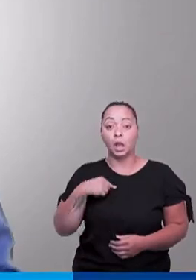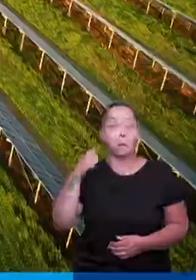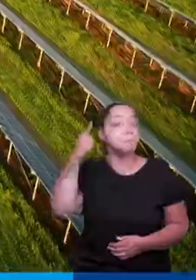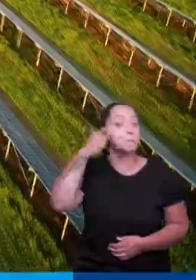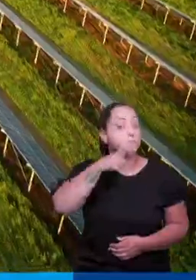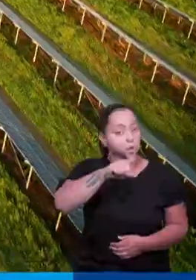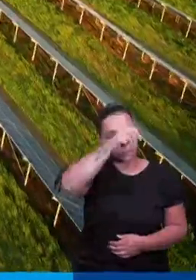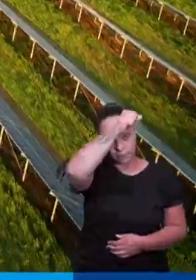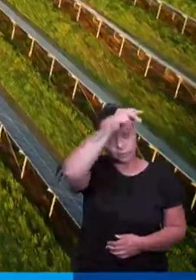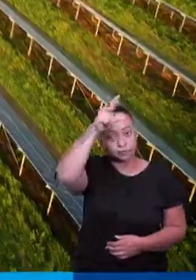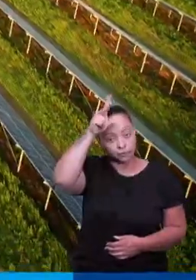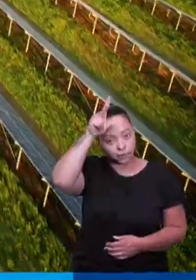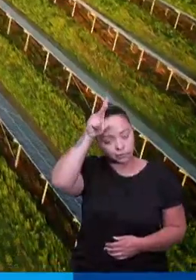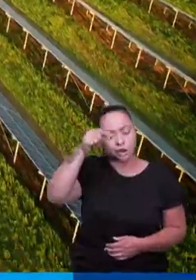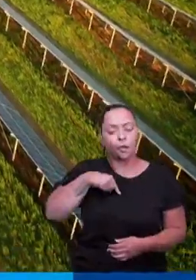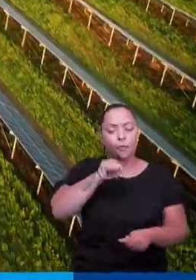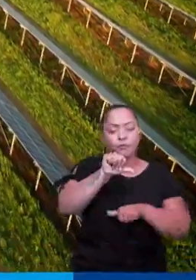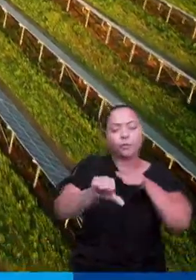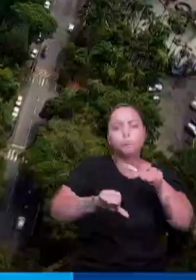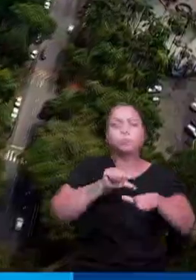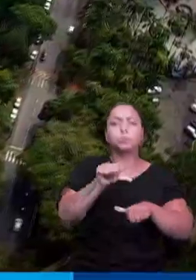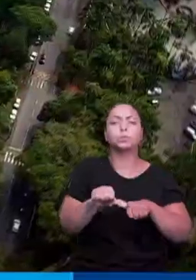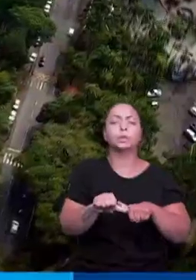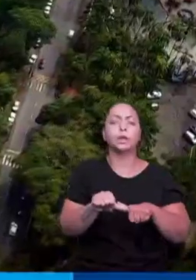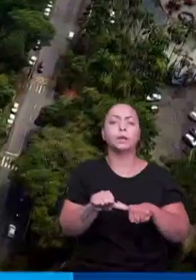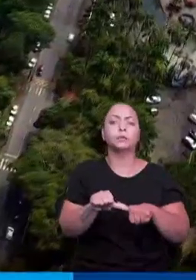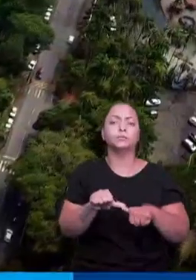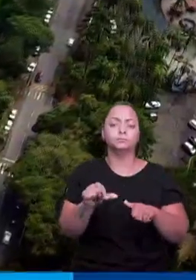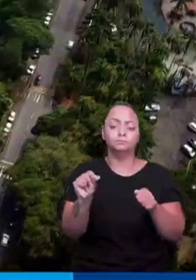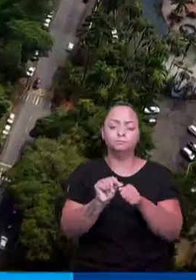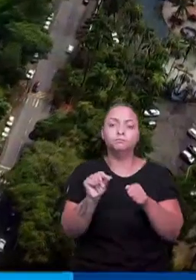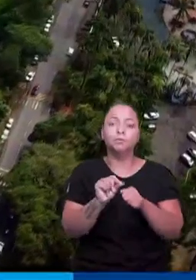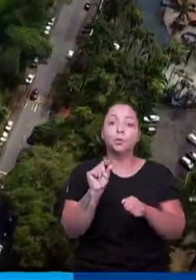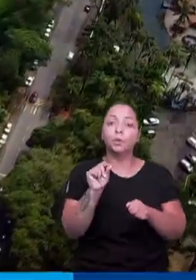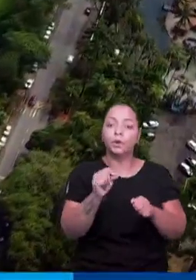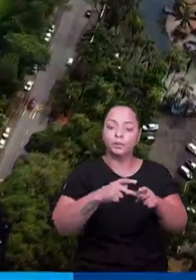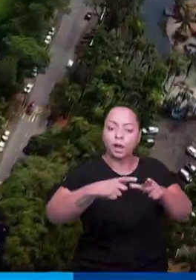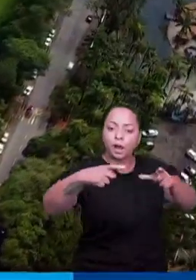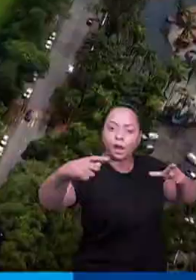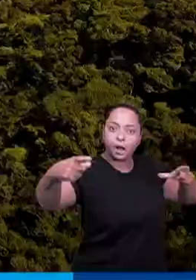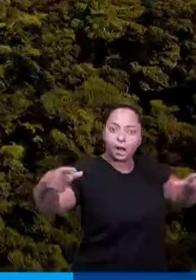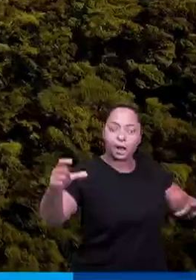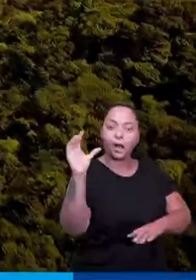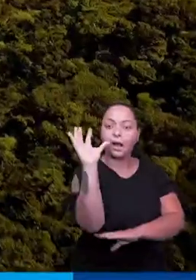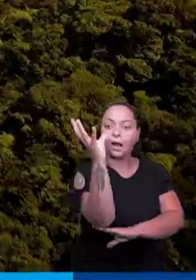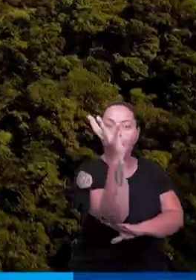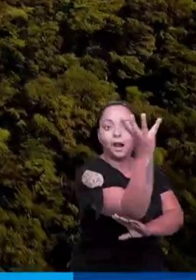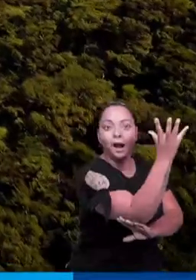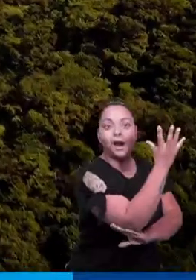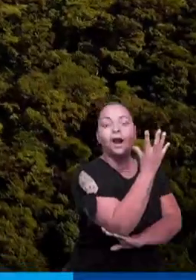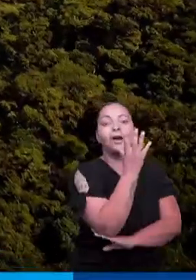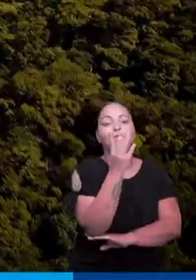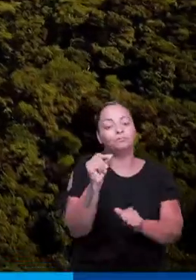implantar projetos de energias renováveis, expandir nossos espaços verdes e fazer de Poços